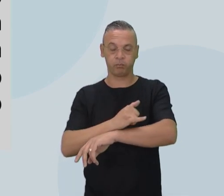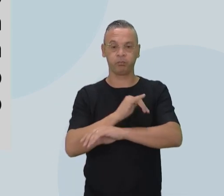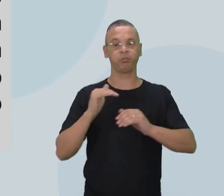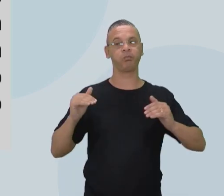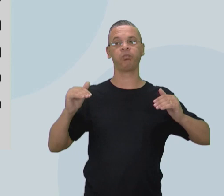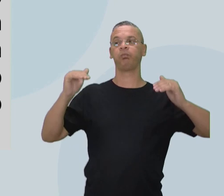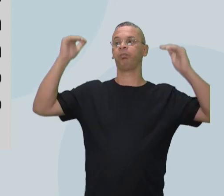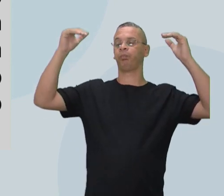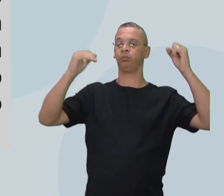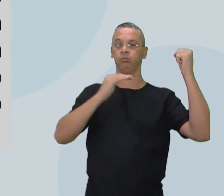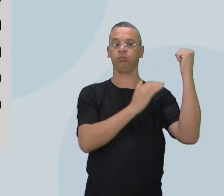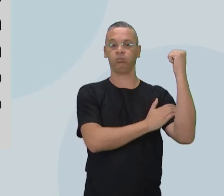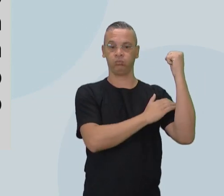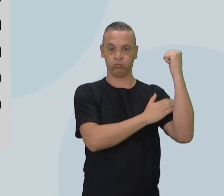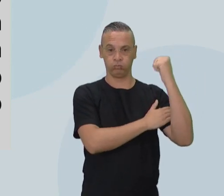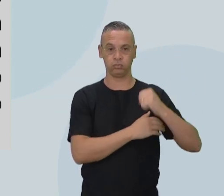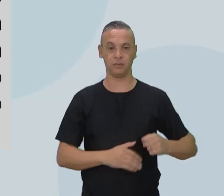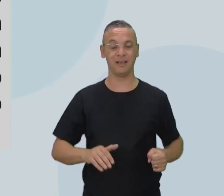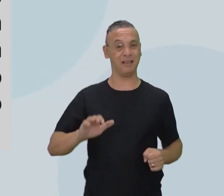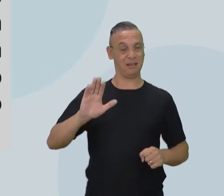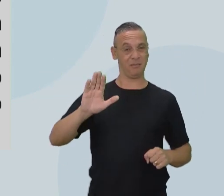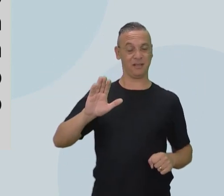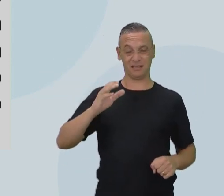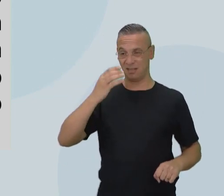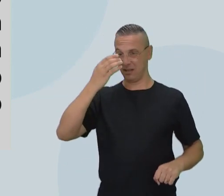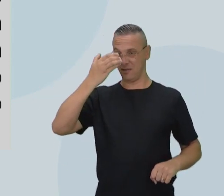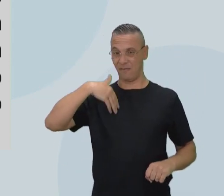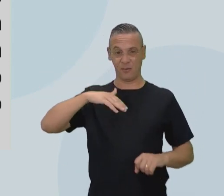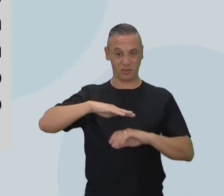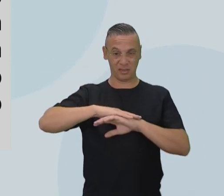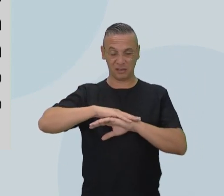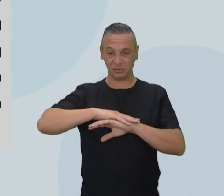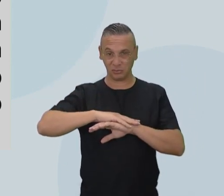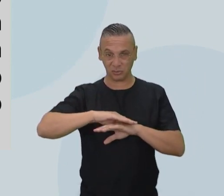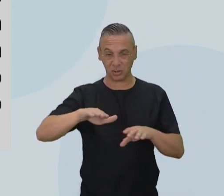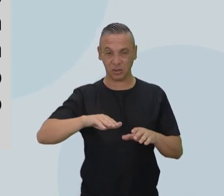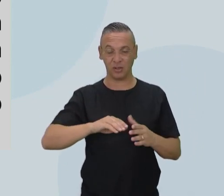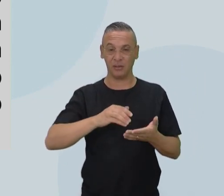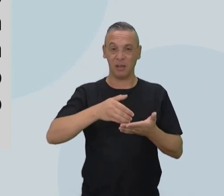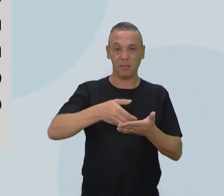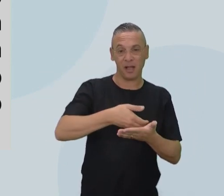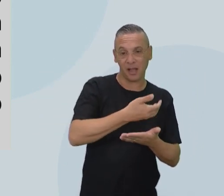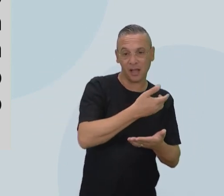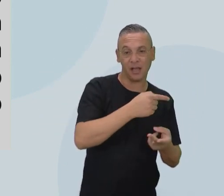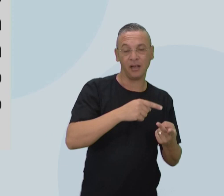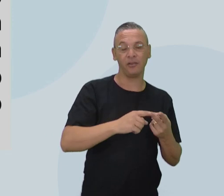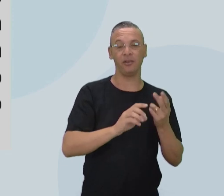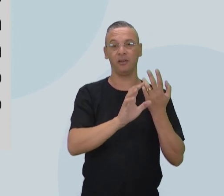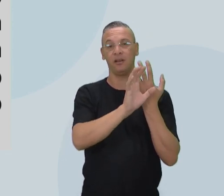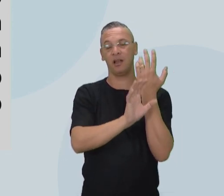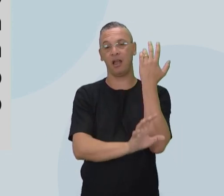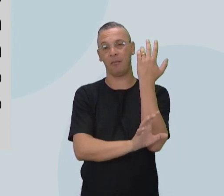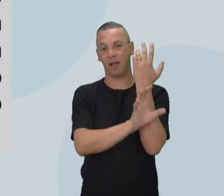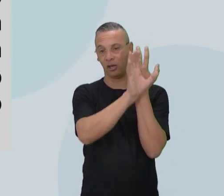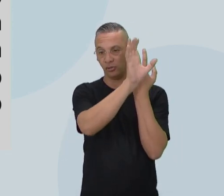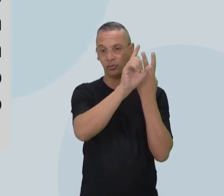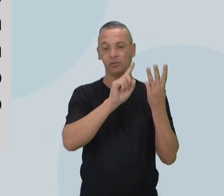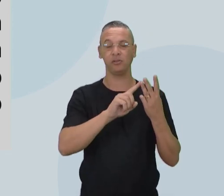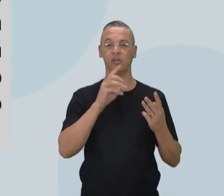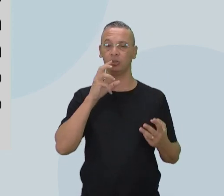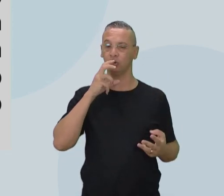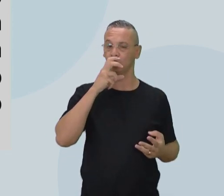continuando. Mas não são só as frutas de casca como abacates, abacaxis ou laranjas